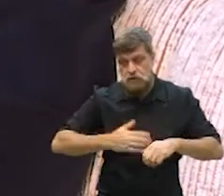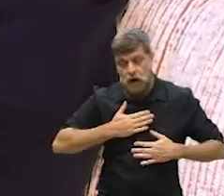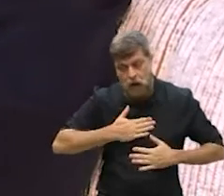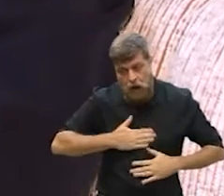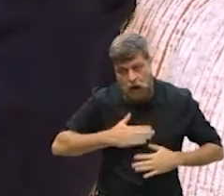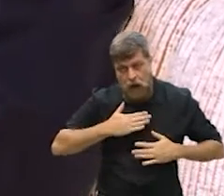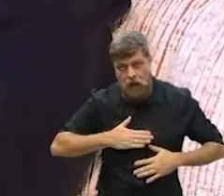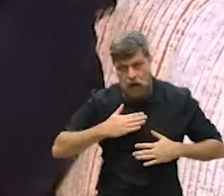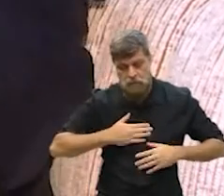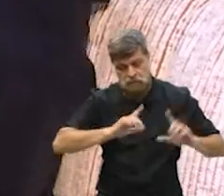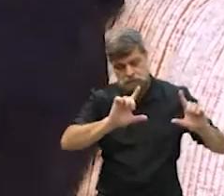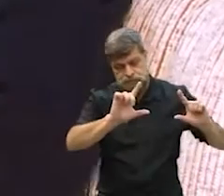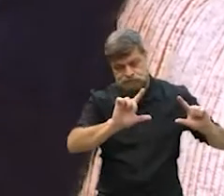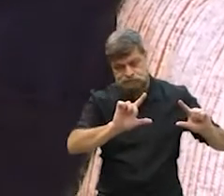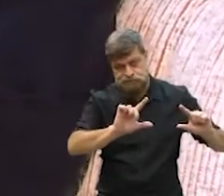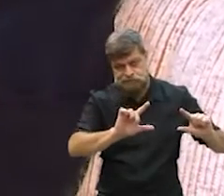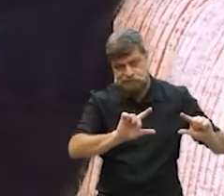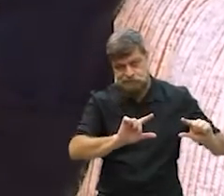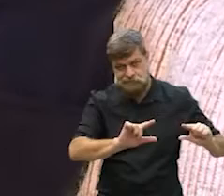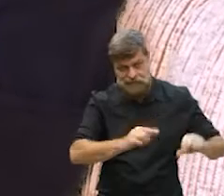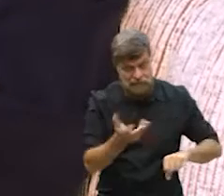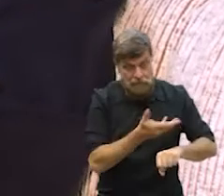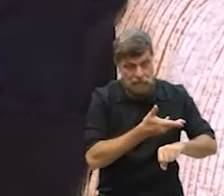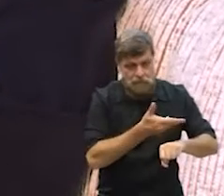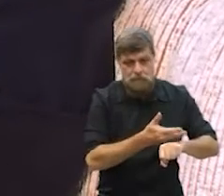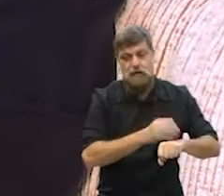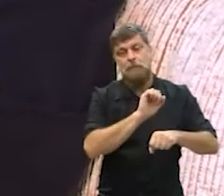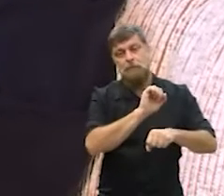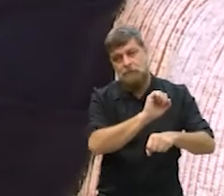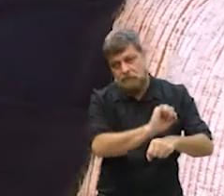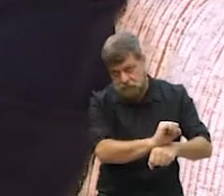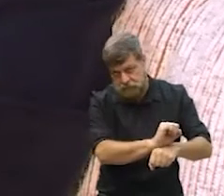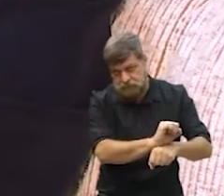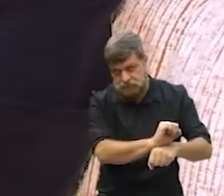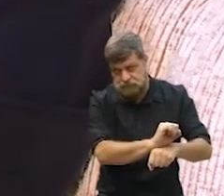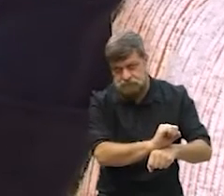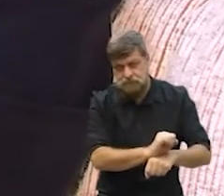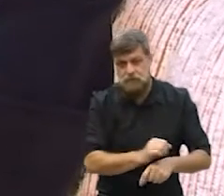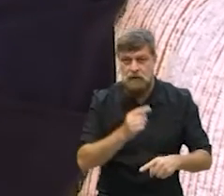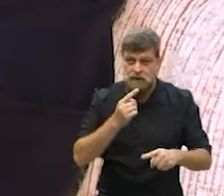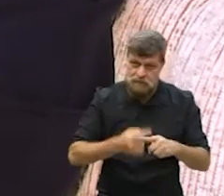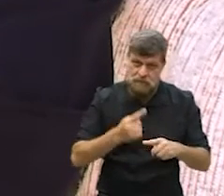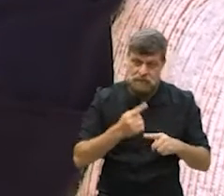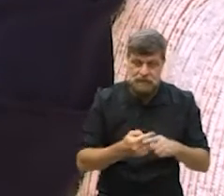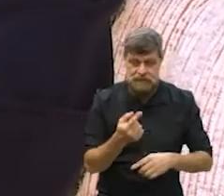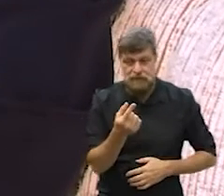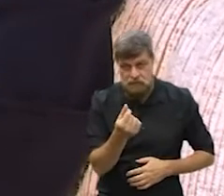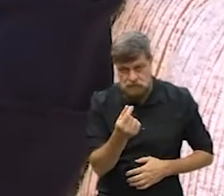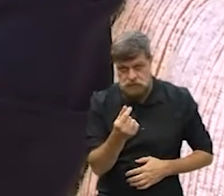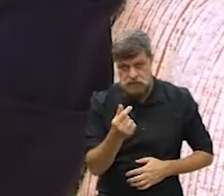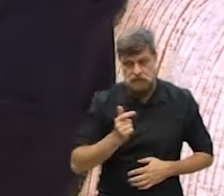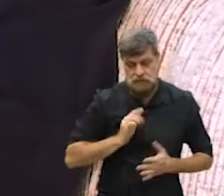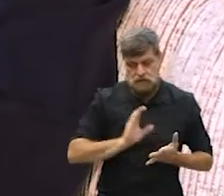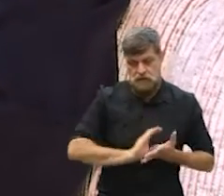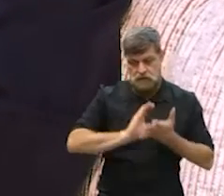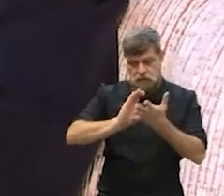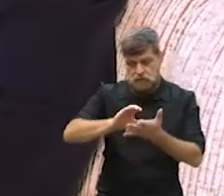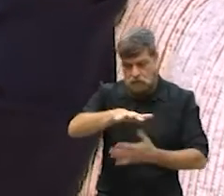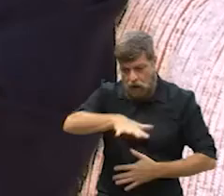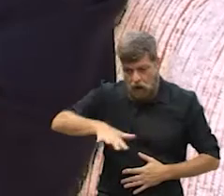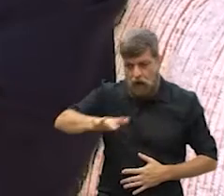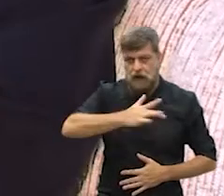certa redução de velocidade, né? Justamente para dar